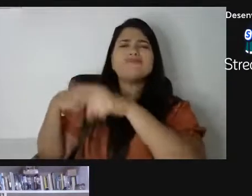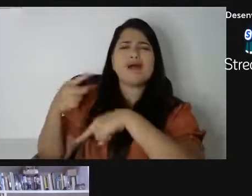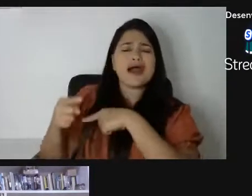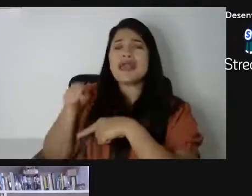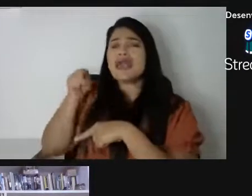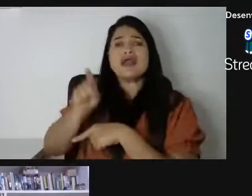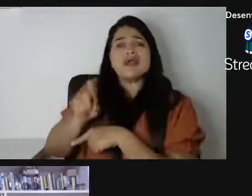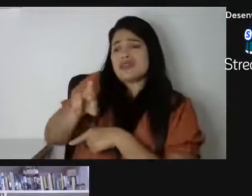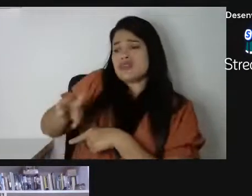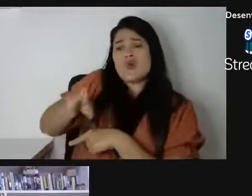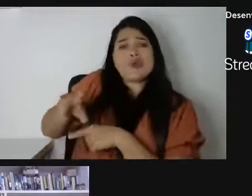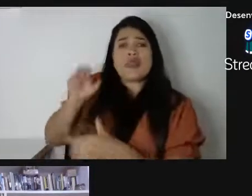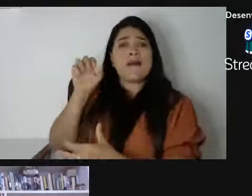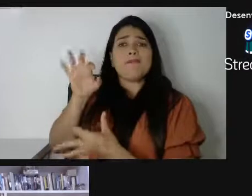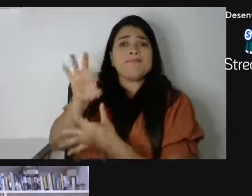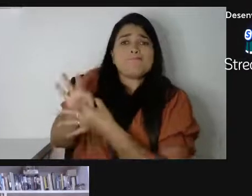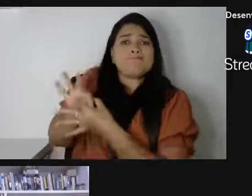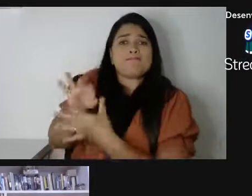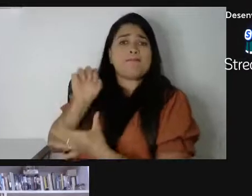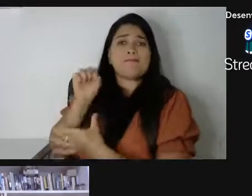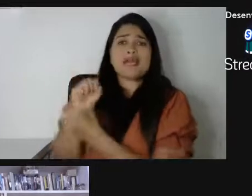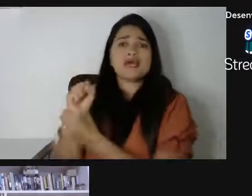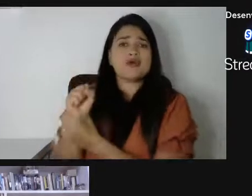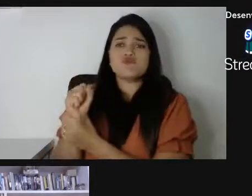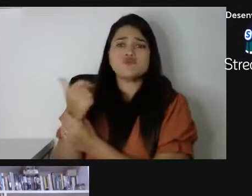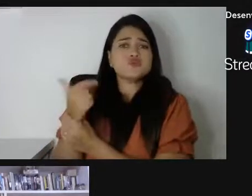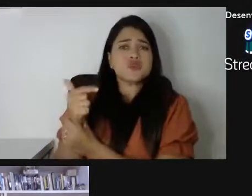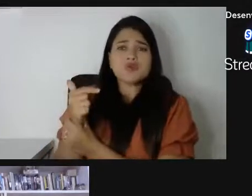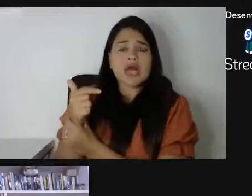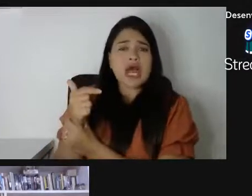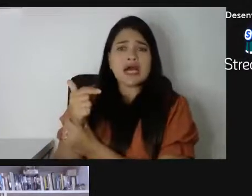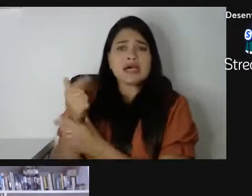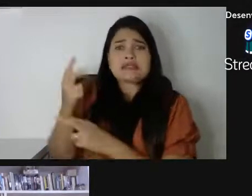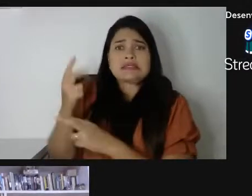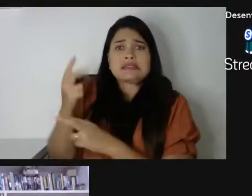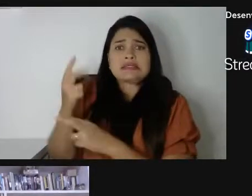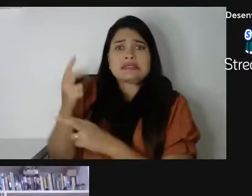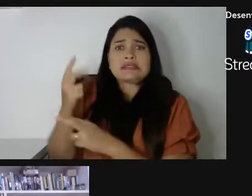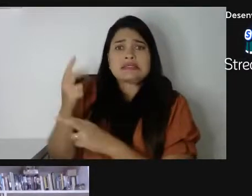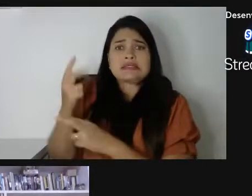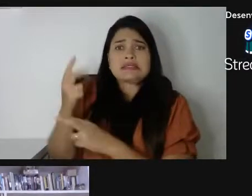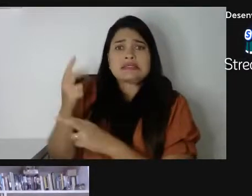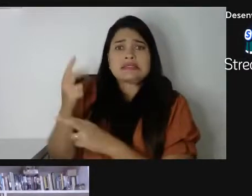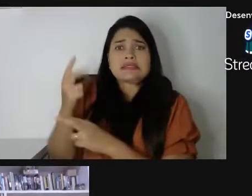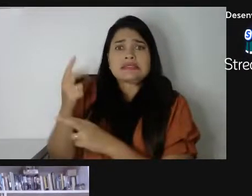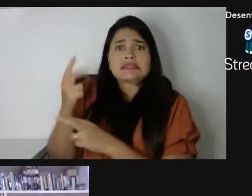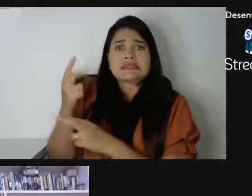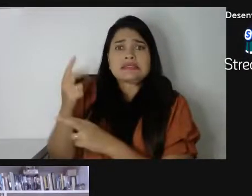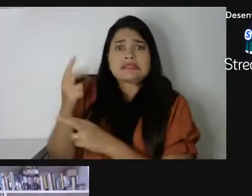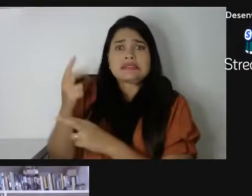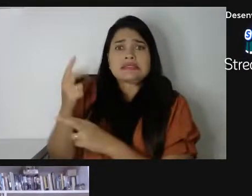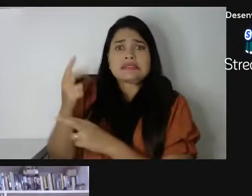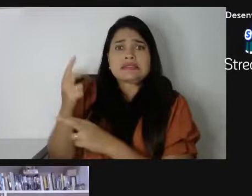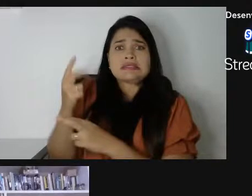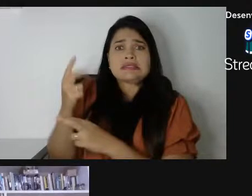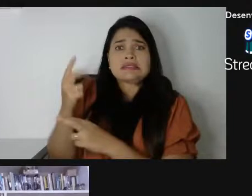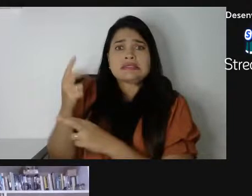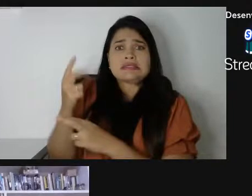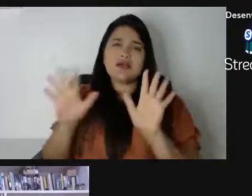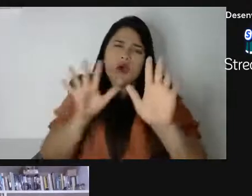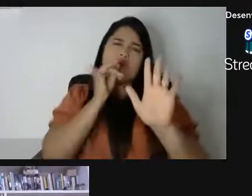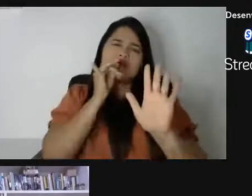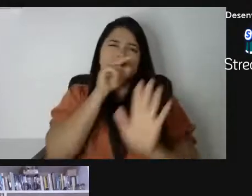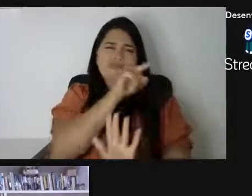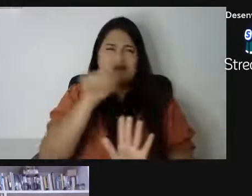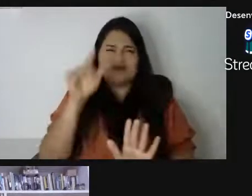e espaço da produção. Então, é muito diferente. Eu vou dar um exemplo que eu acho que vai ajudar nisso.